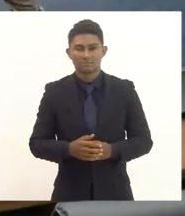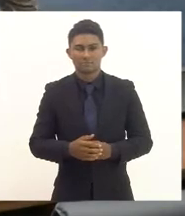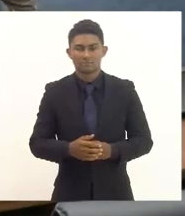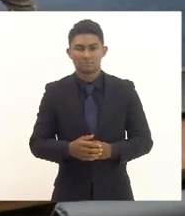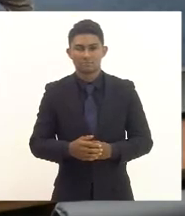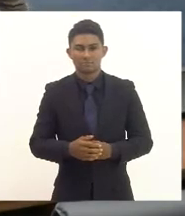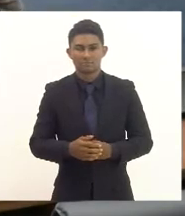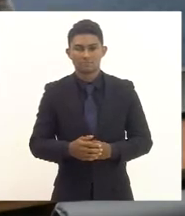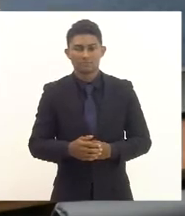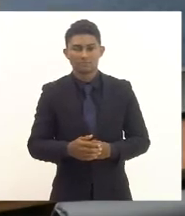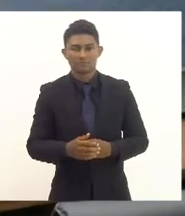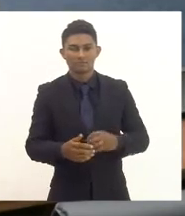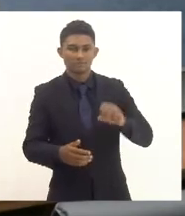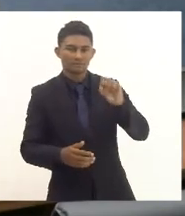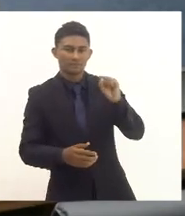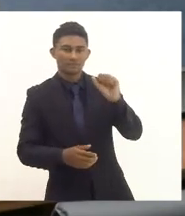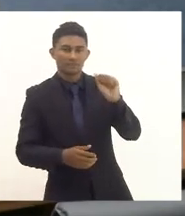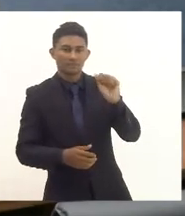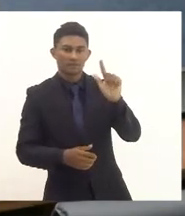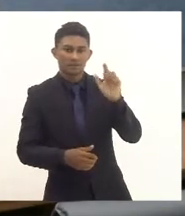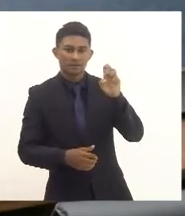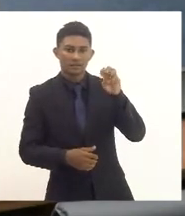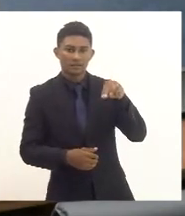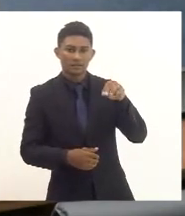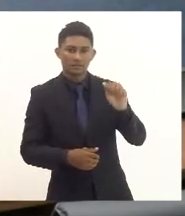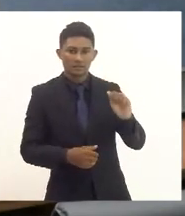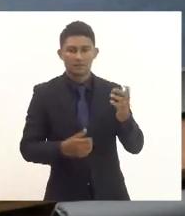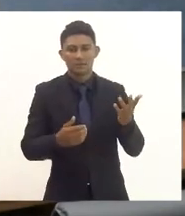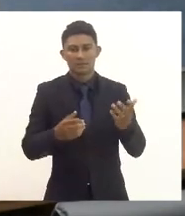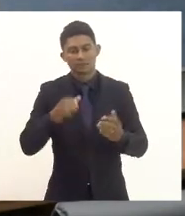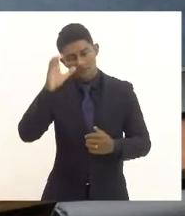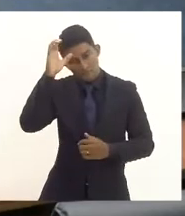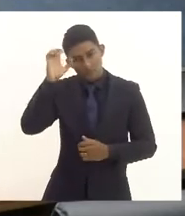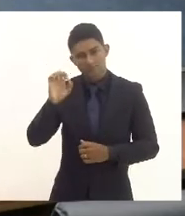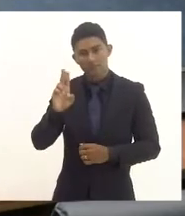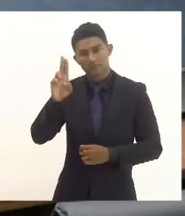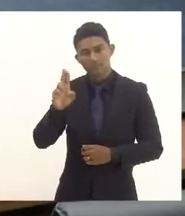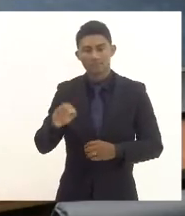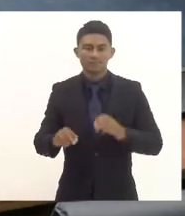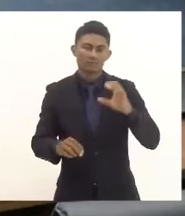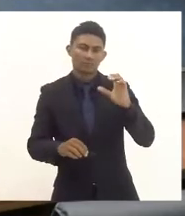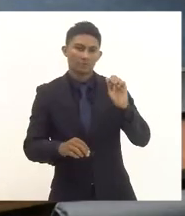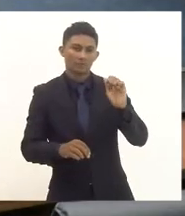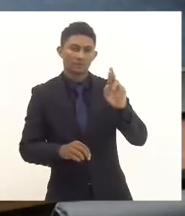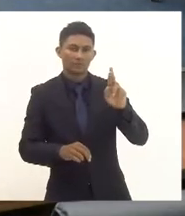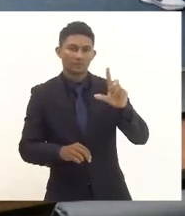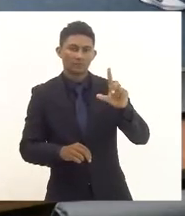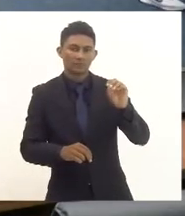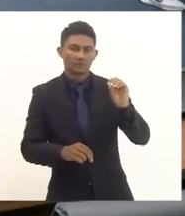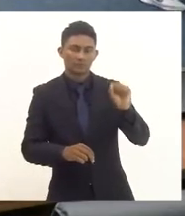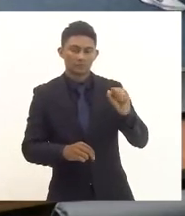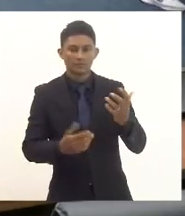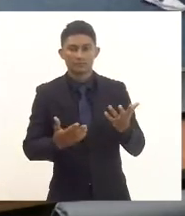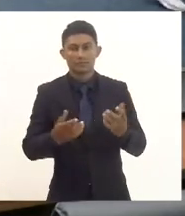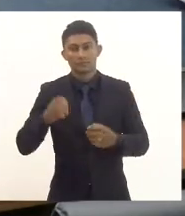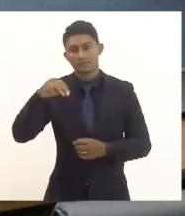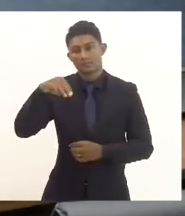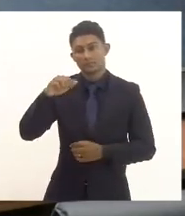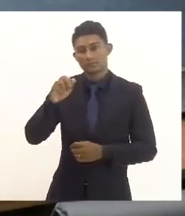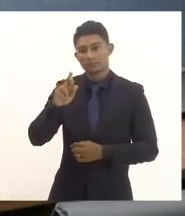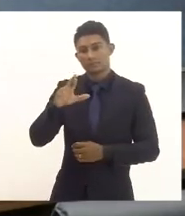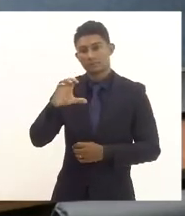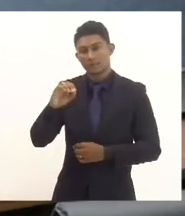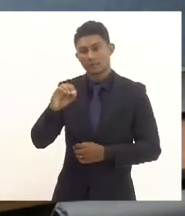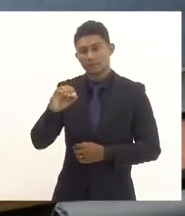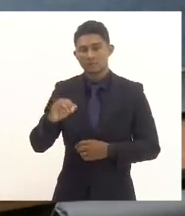o deputado Coronel Salema da tia Ju deputado Carlos Macedo tá do Márcio